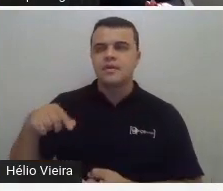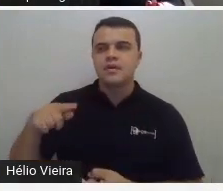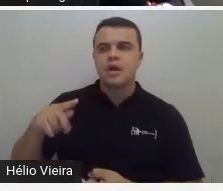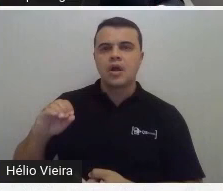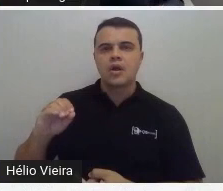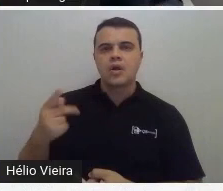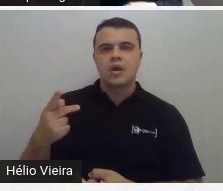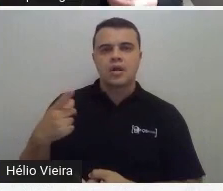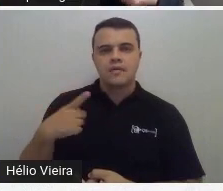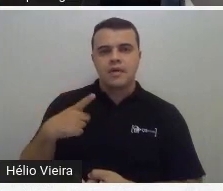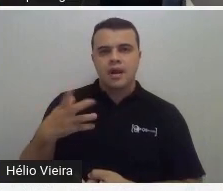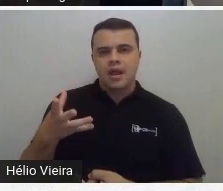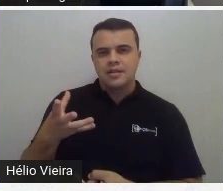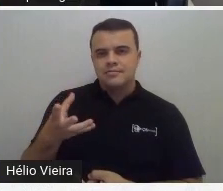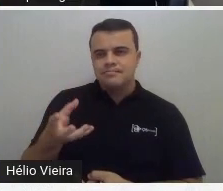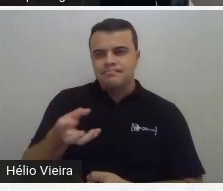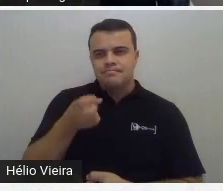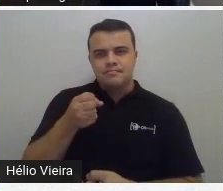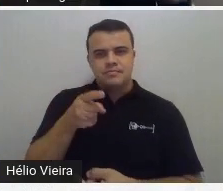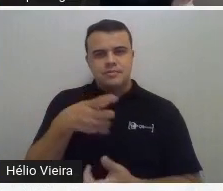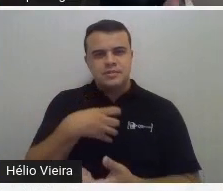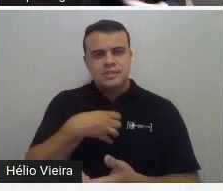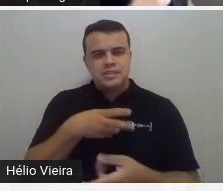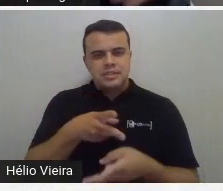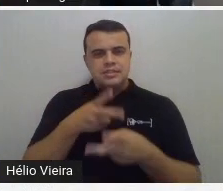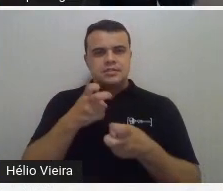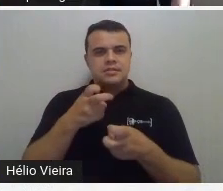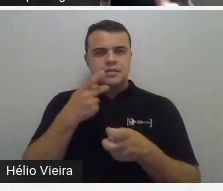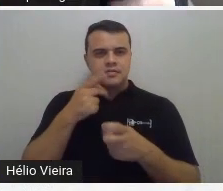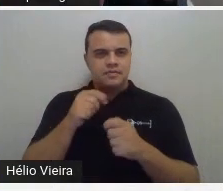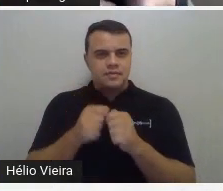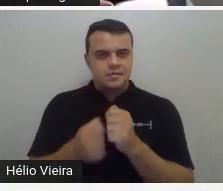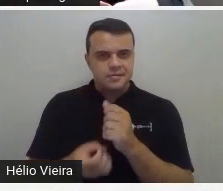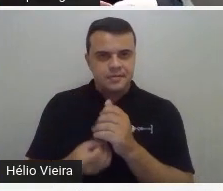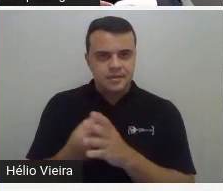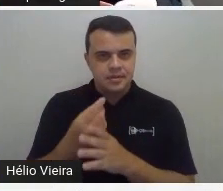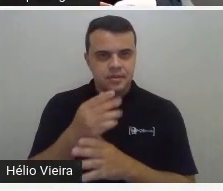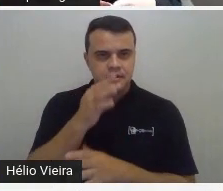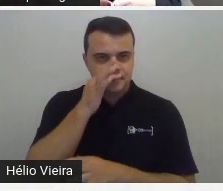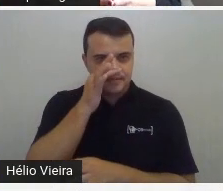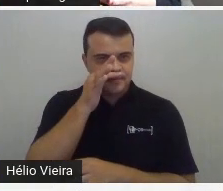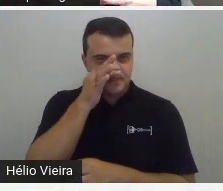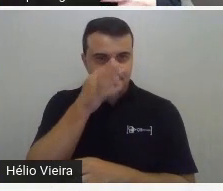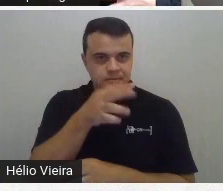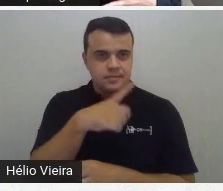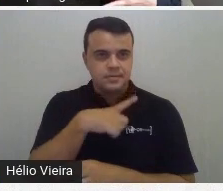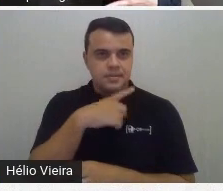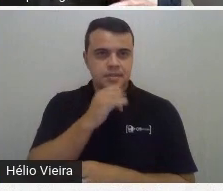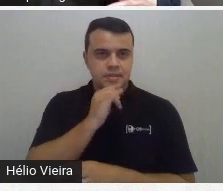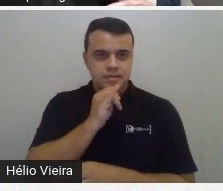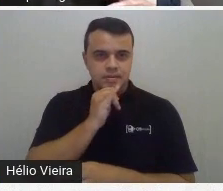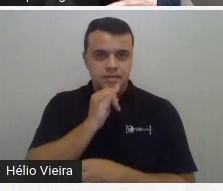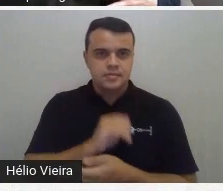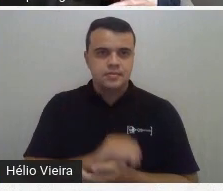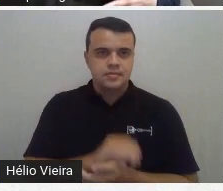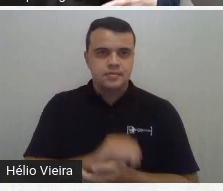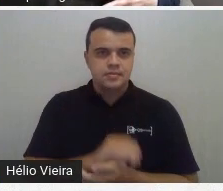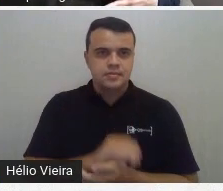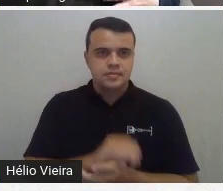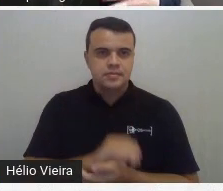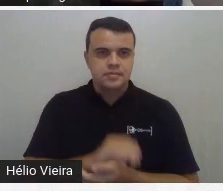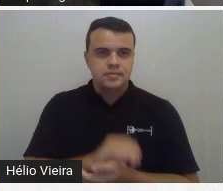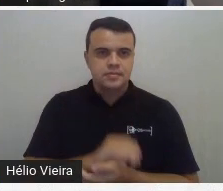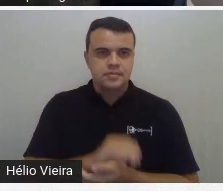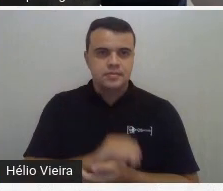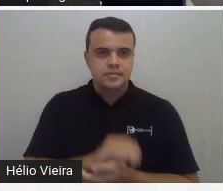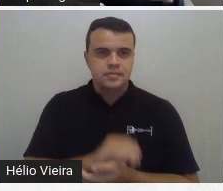energia que ele traz. Fez várias composições dos girassóis, a gente está vendo aqui um exemplo, no seu